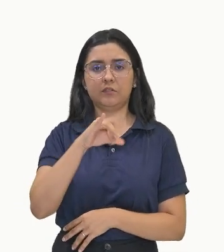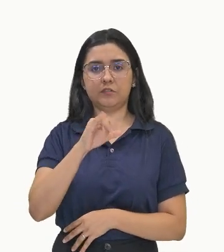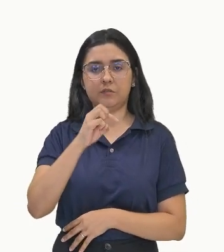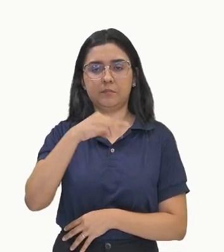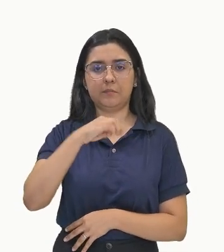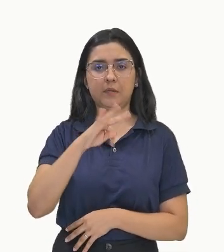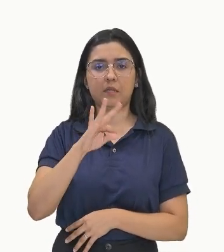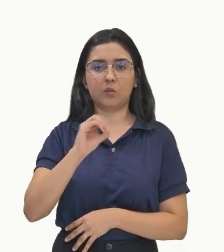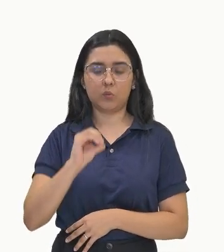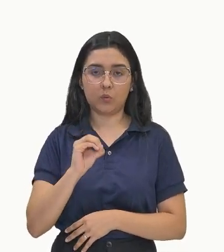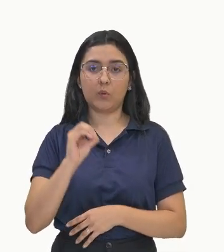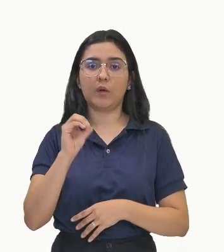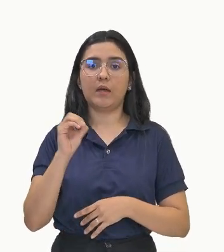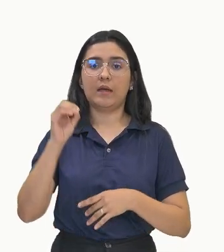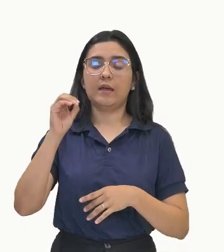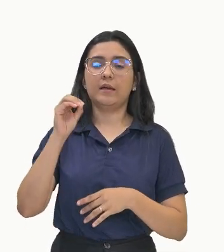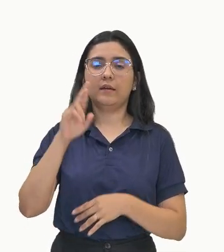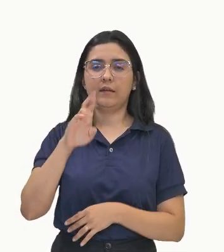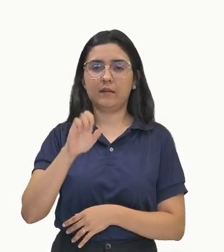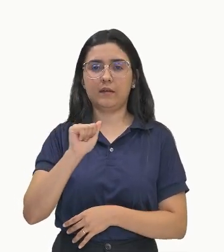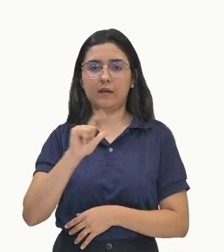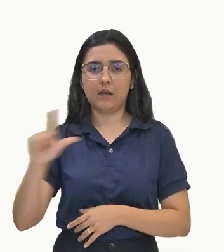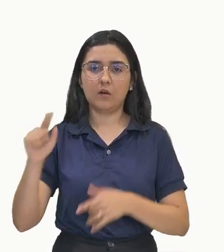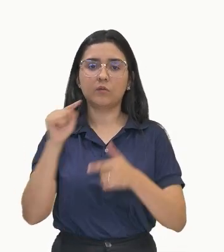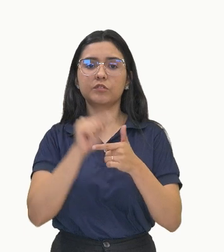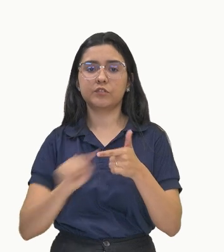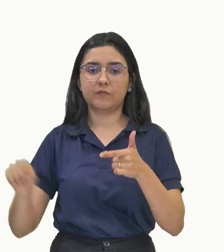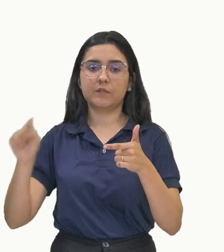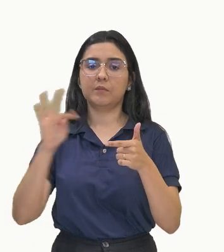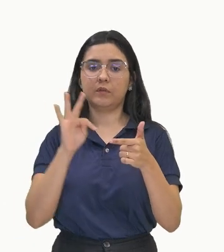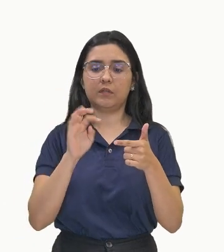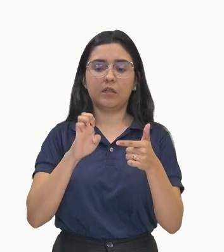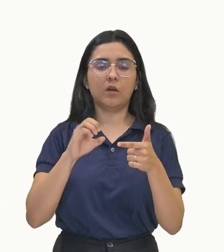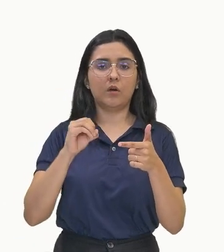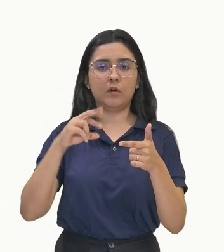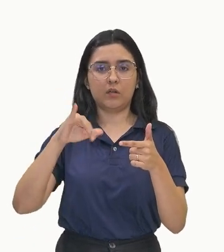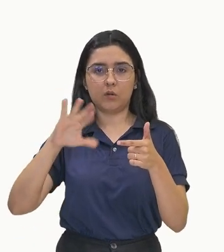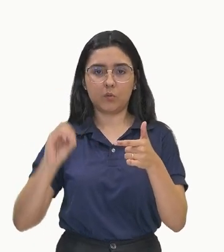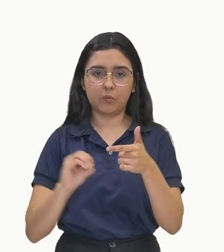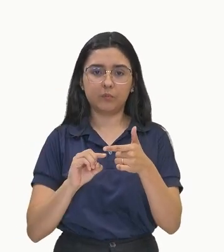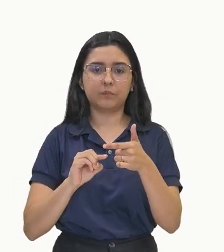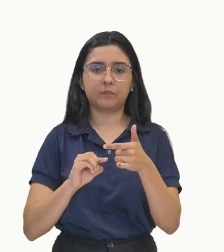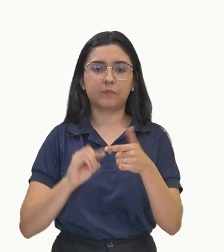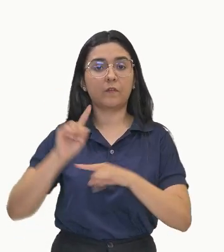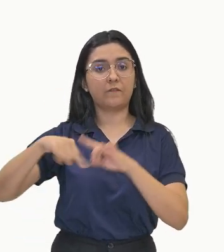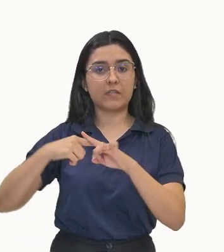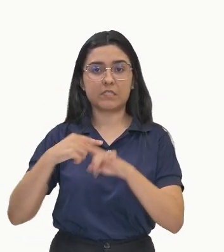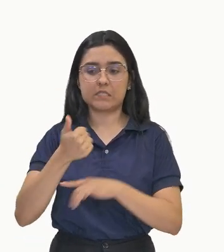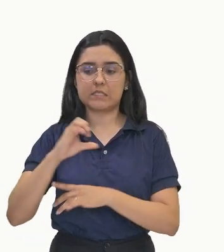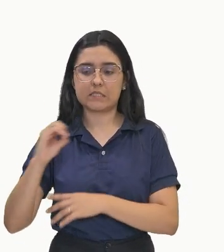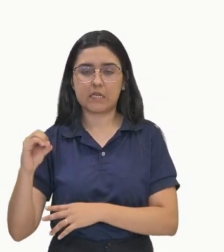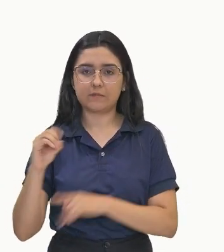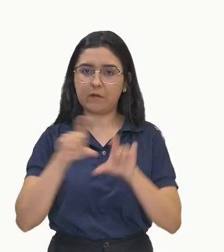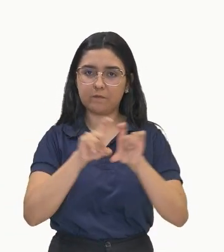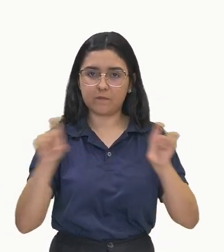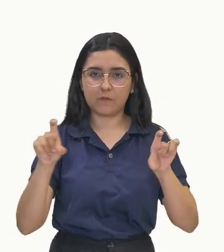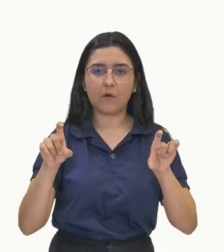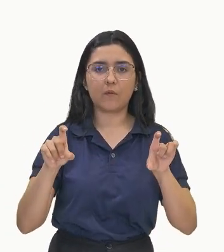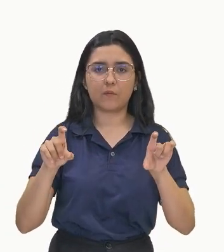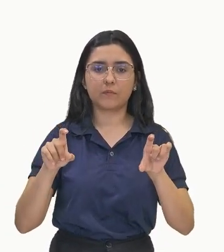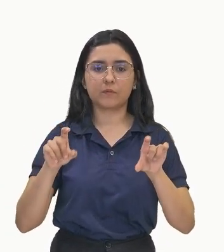pelo rendimento teórico, vezes 100. Ou